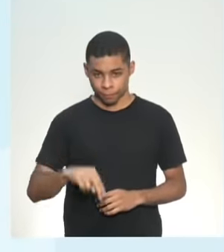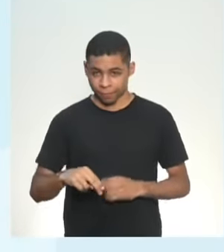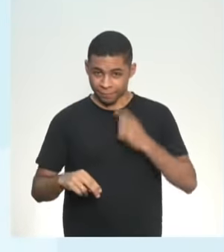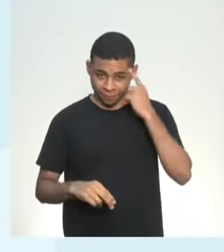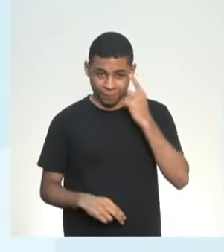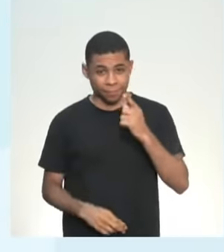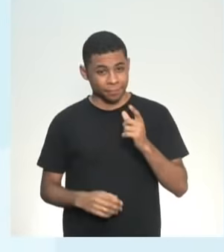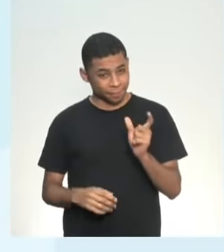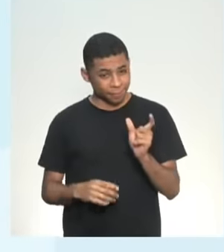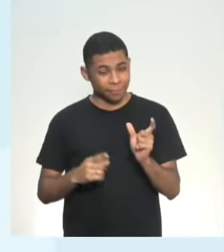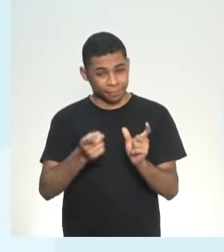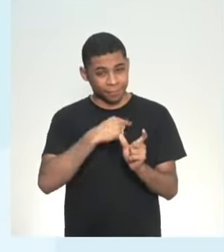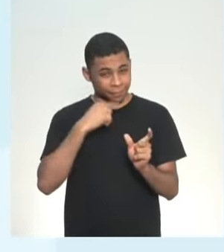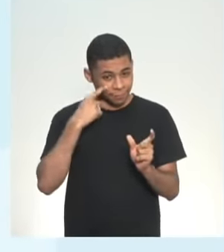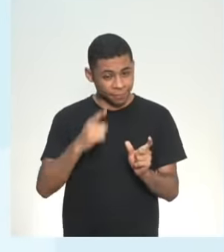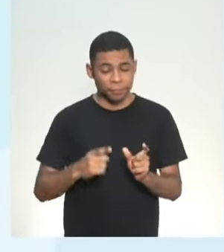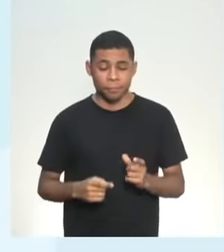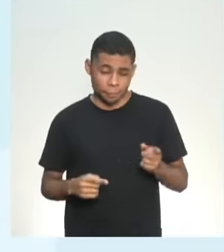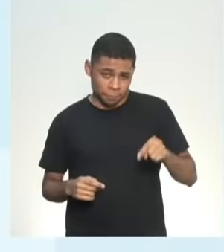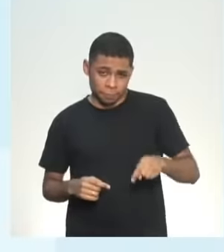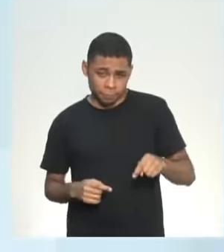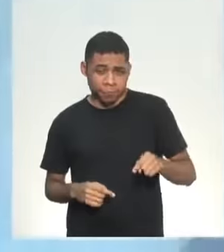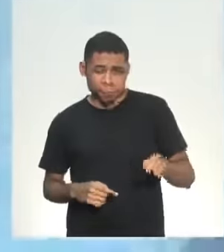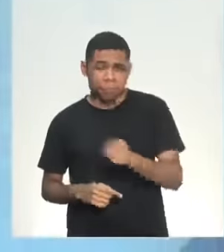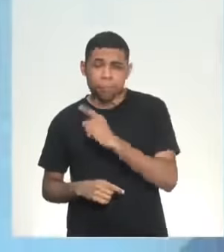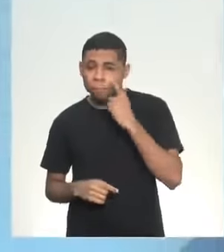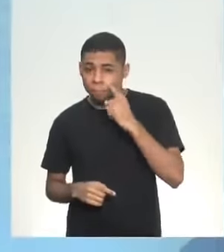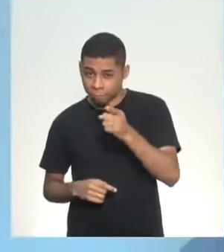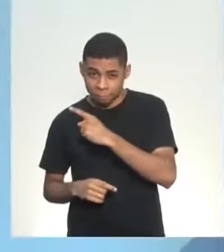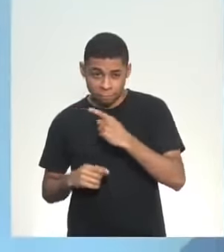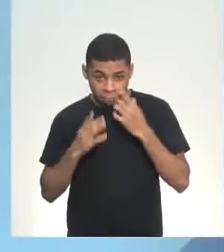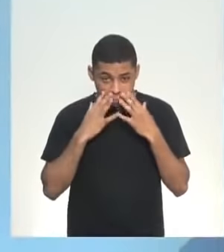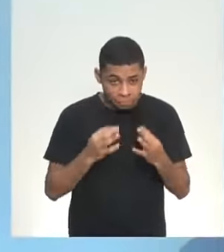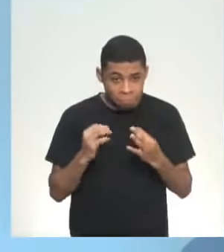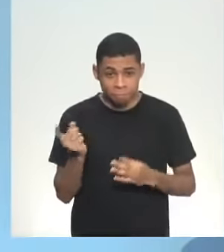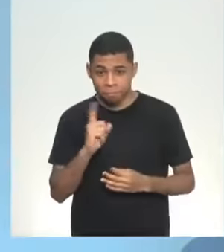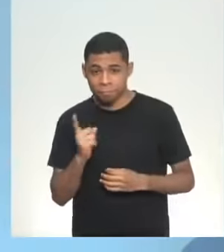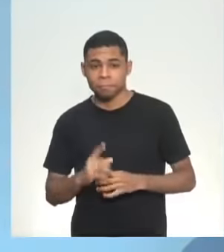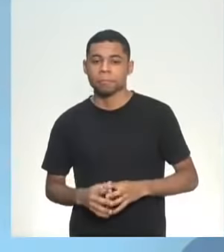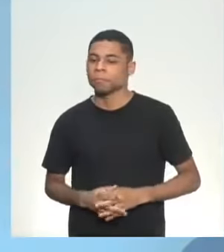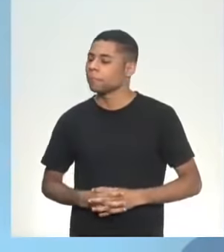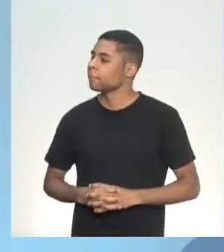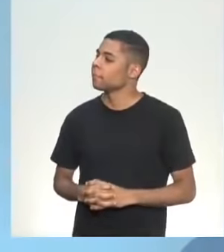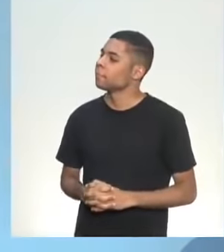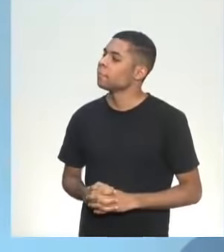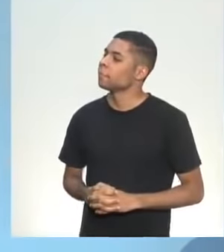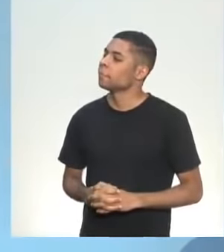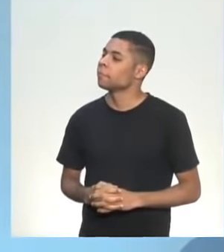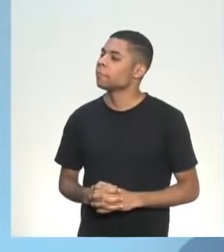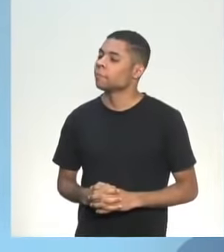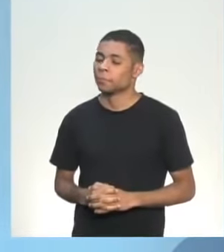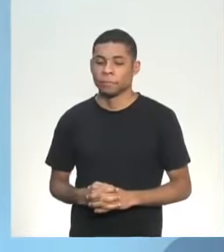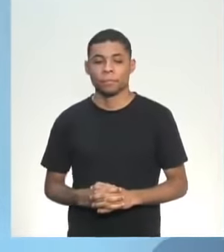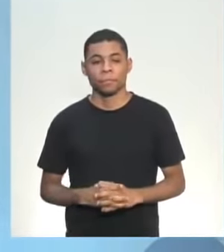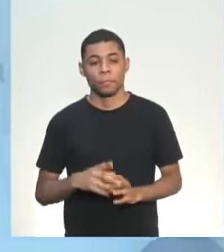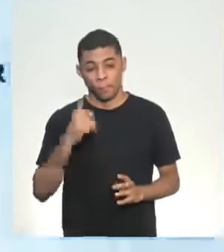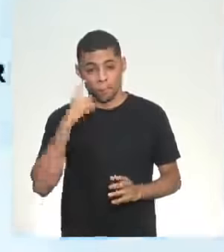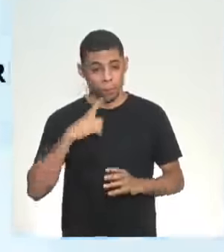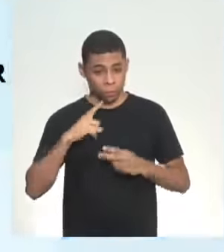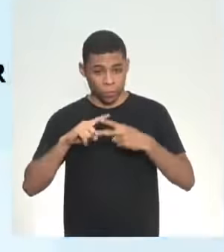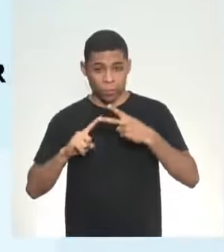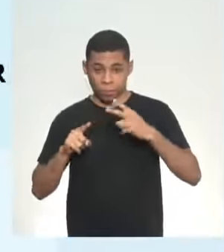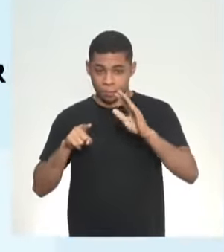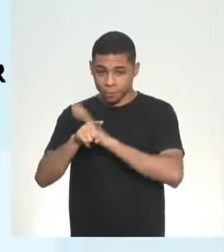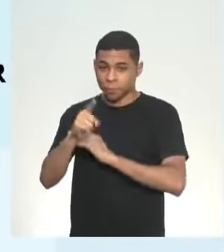acabou de ver essa palavrinha e agora sim vamos dar uma olhada se Vocês prestaram atenção na posição dessas palavras então tem